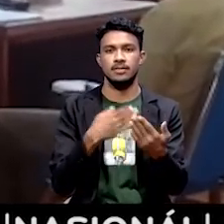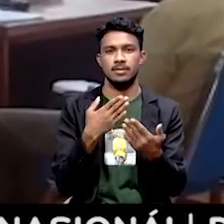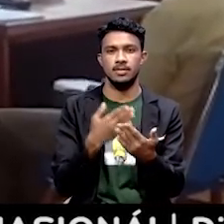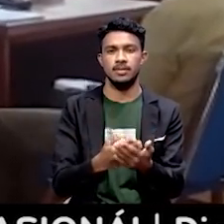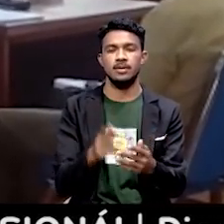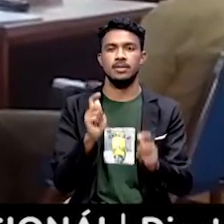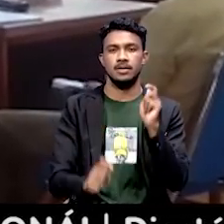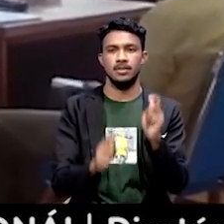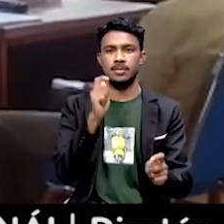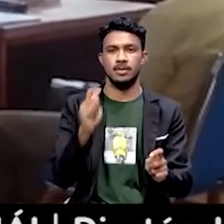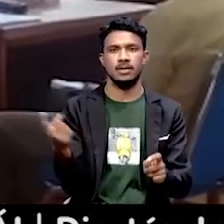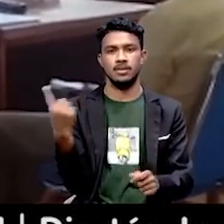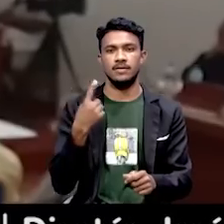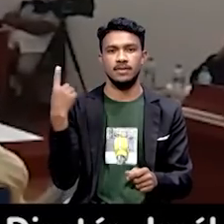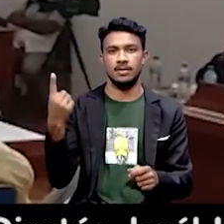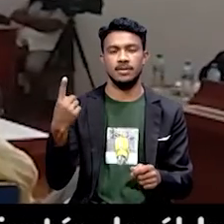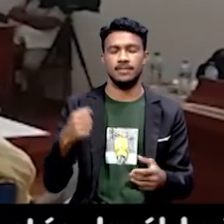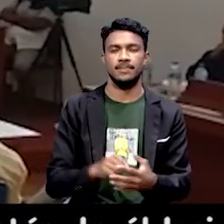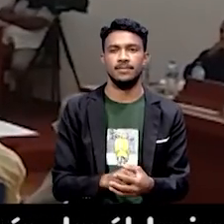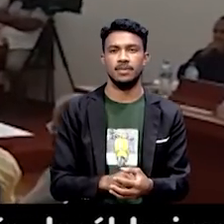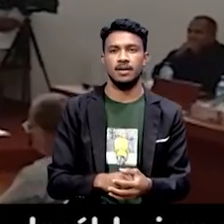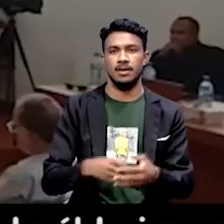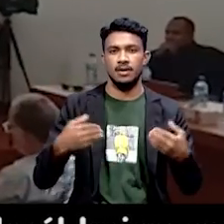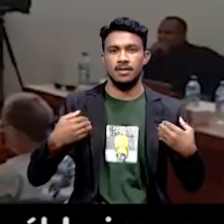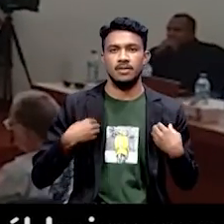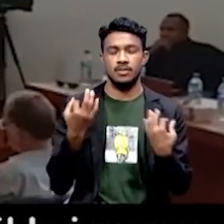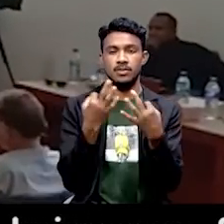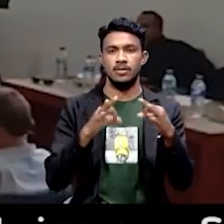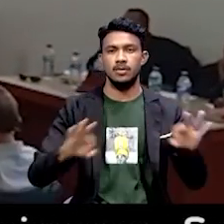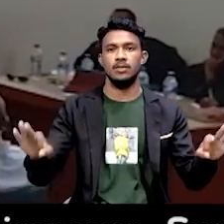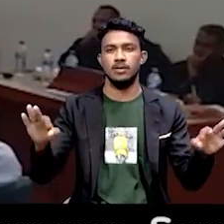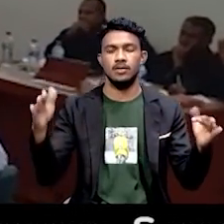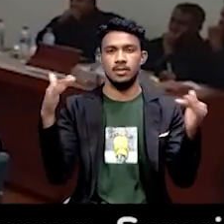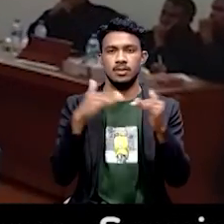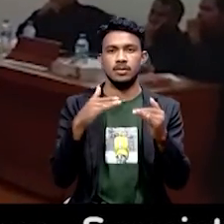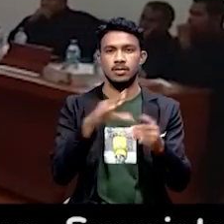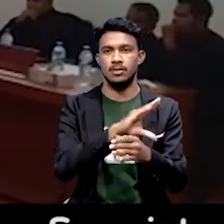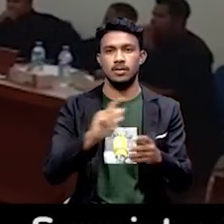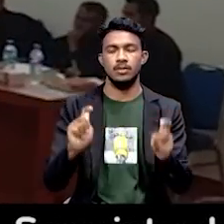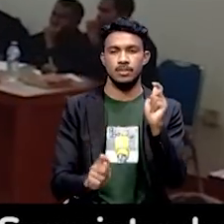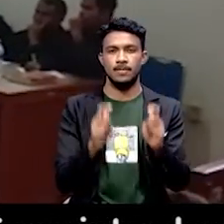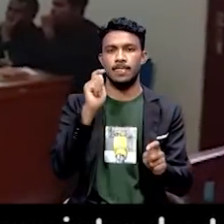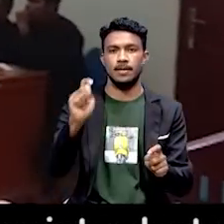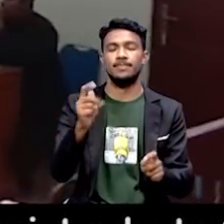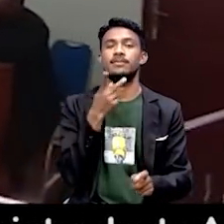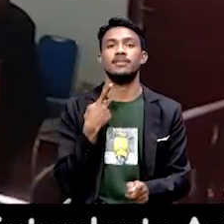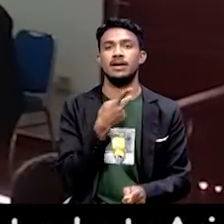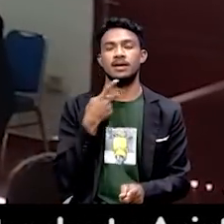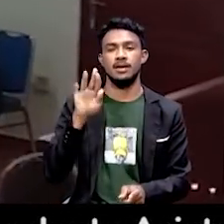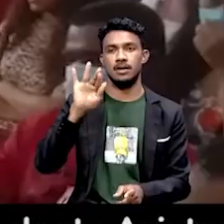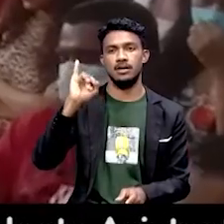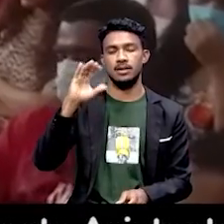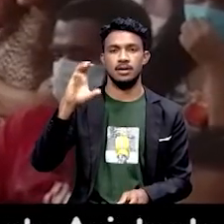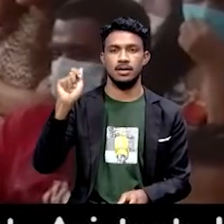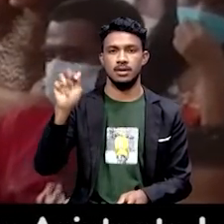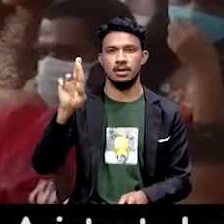prisão preventiva, de imediato. Afuen remata julgamento, defesa husi padre Richard Dashba, Miguel Acacio